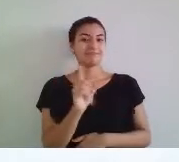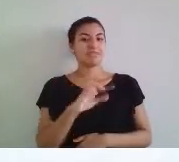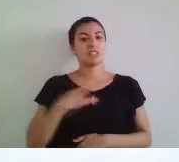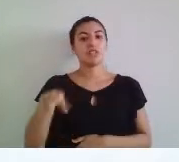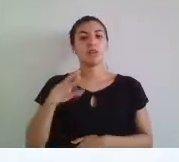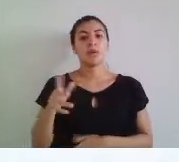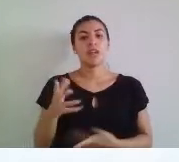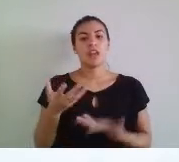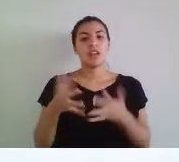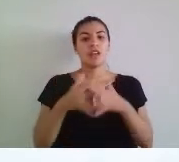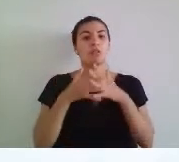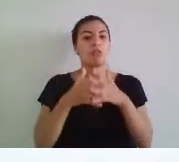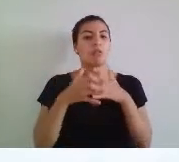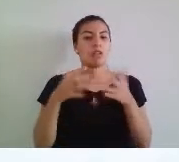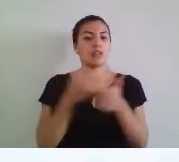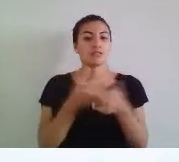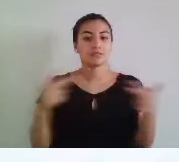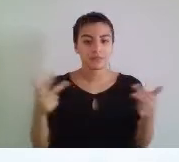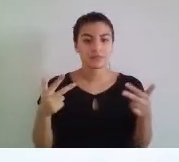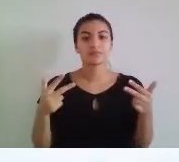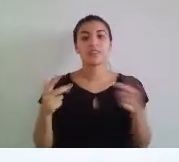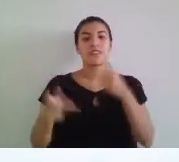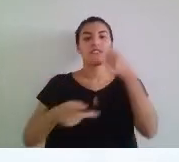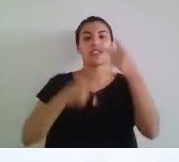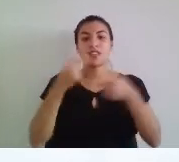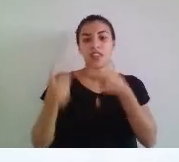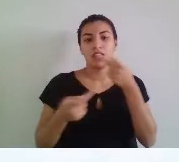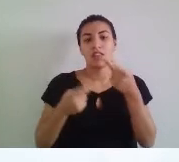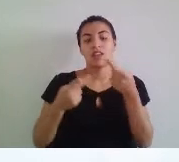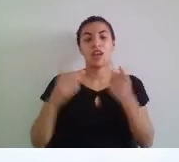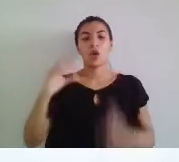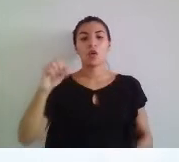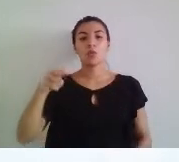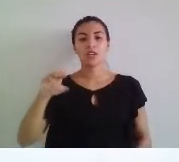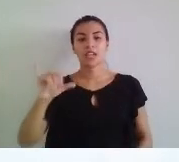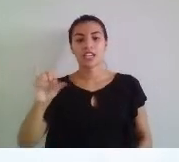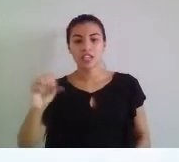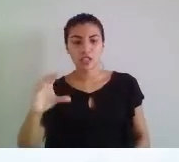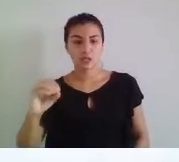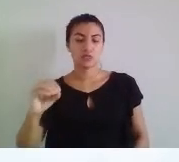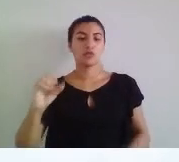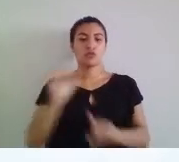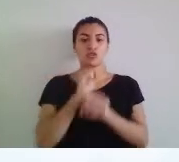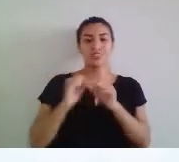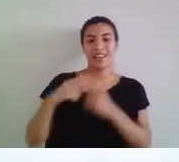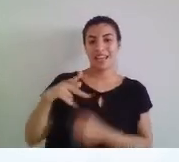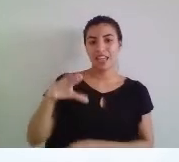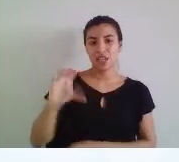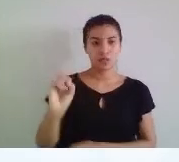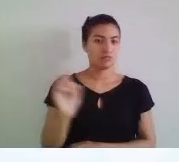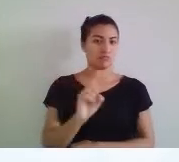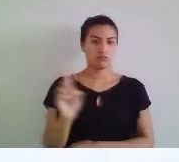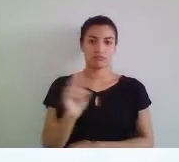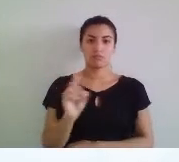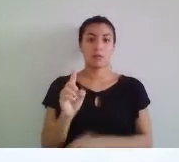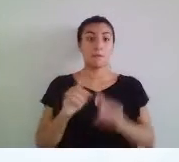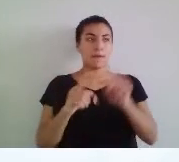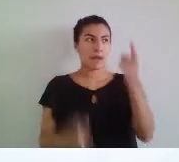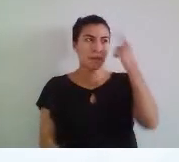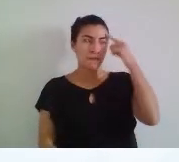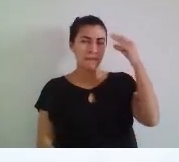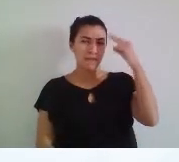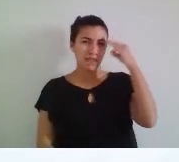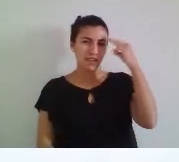entrando em questões aqui, não tem nada a ver com falar em comunismo, socialismo, não é isso, Gil, nada disso. Mas é assim, é só você ter em mente